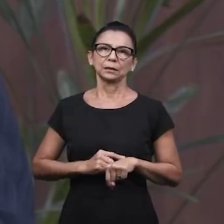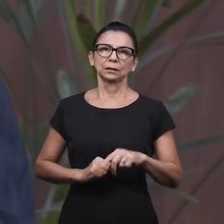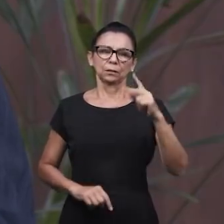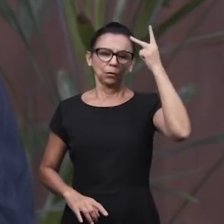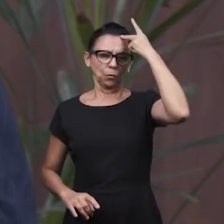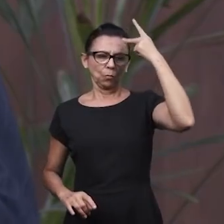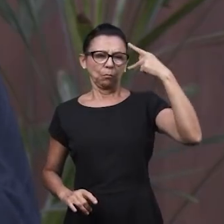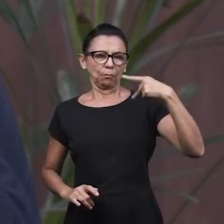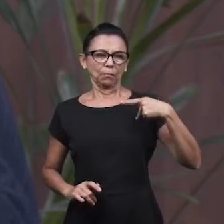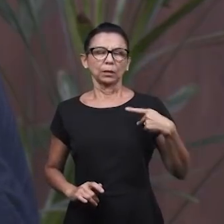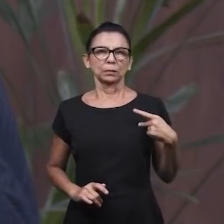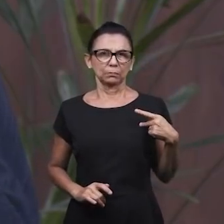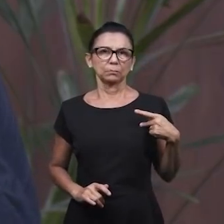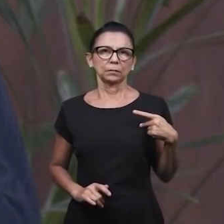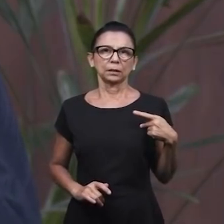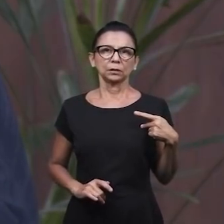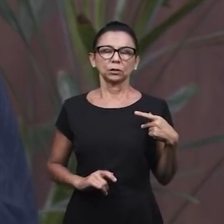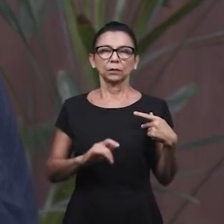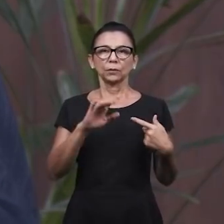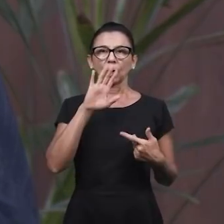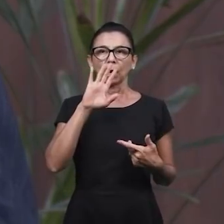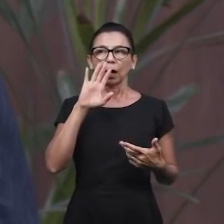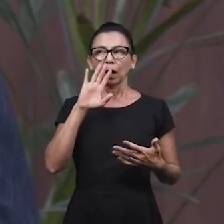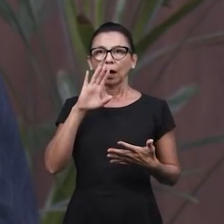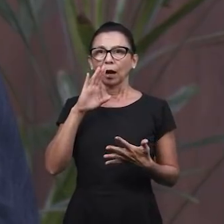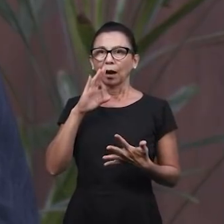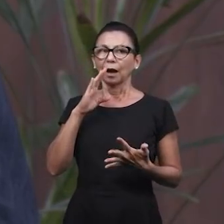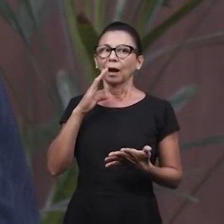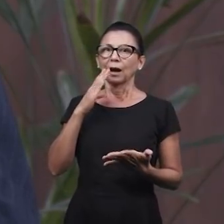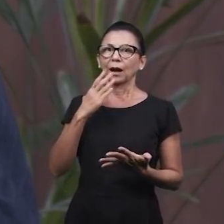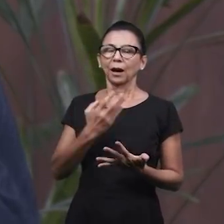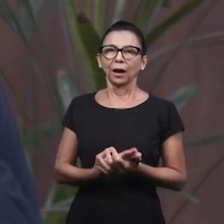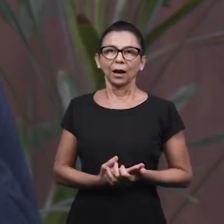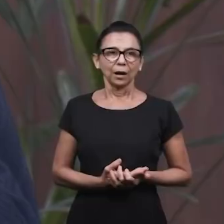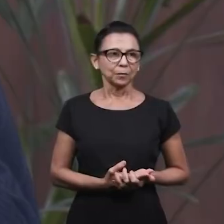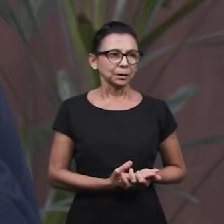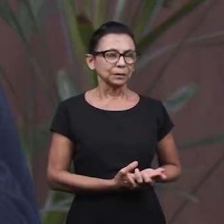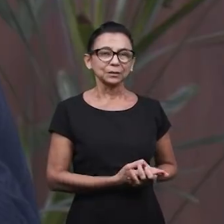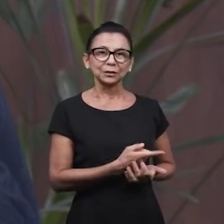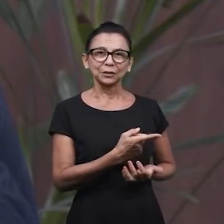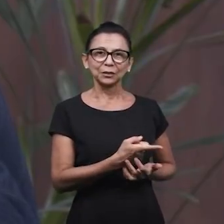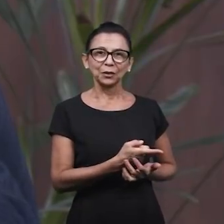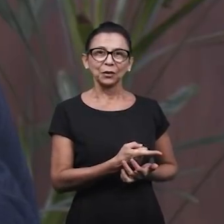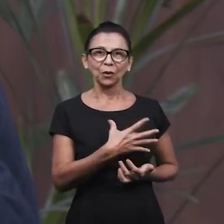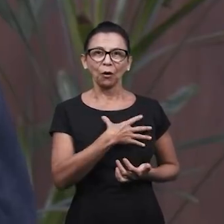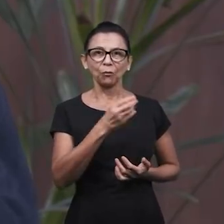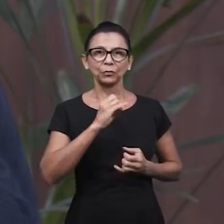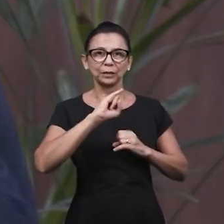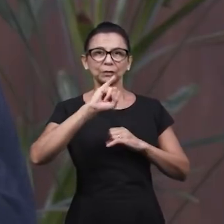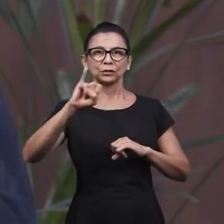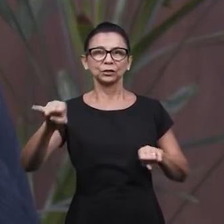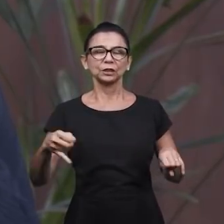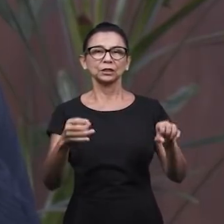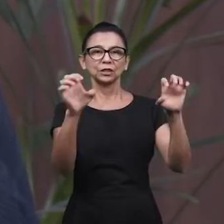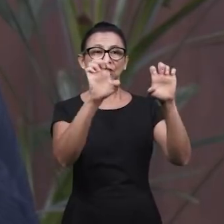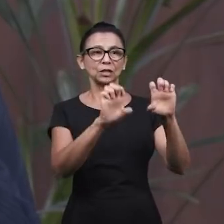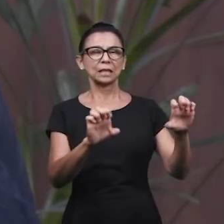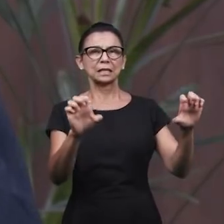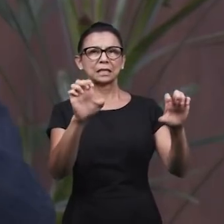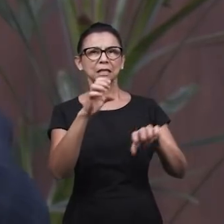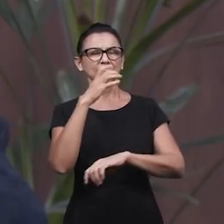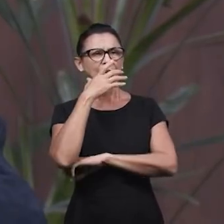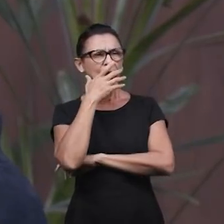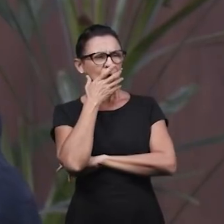falibilidade humana, se impressionou com o filho de Jessé, o primeiro que se apresentou ali. Ele se impressionou com a aparência